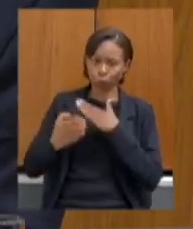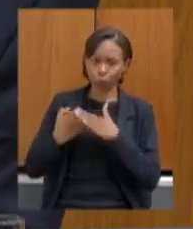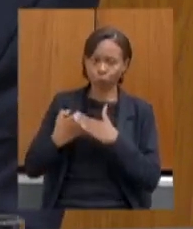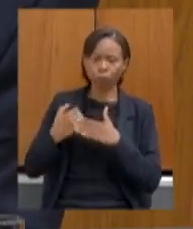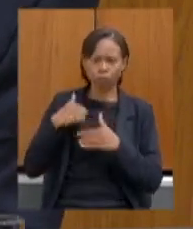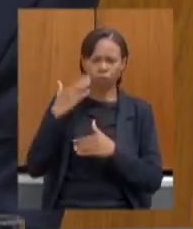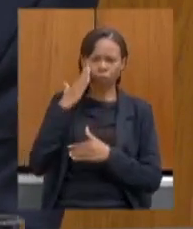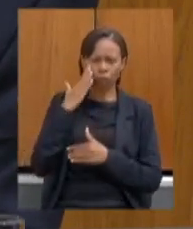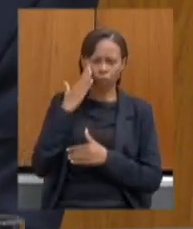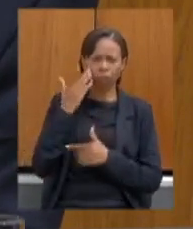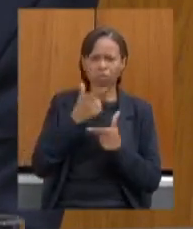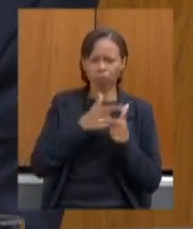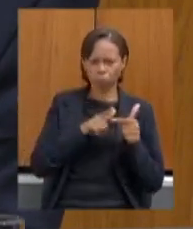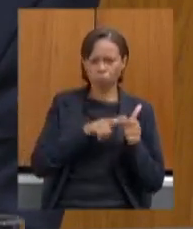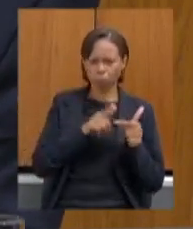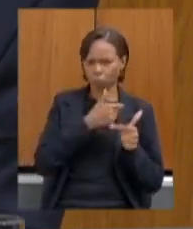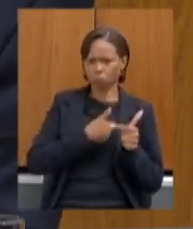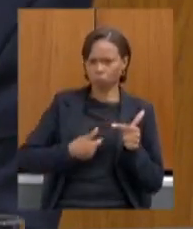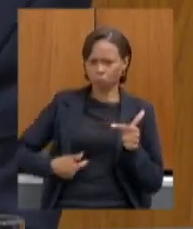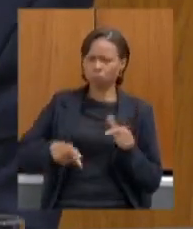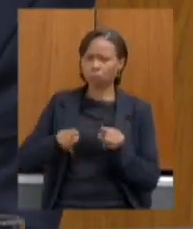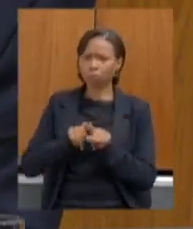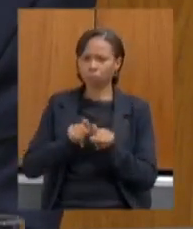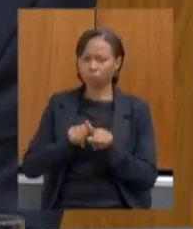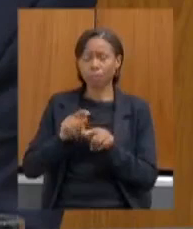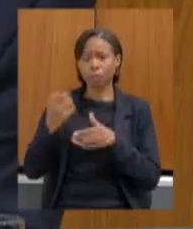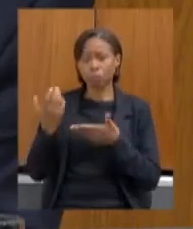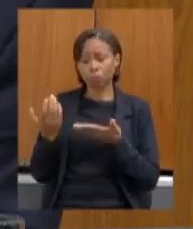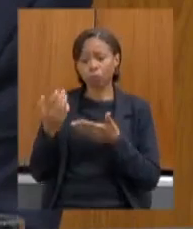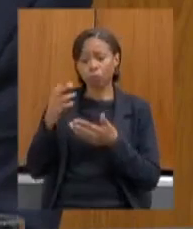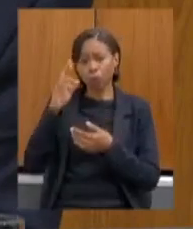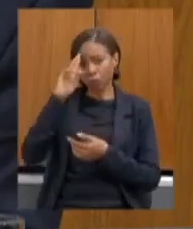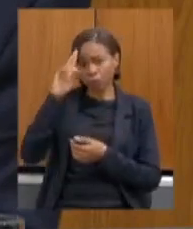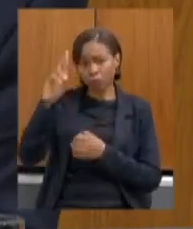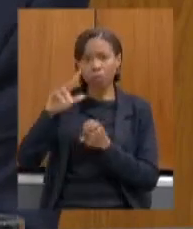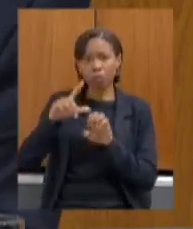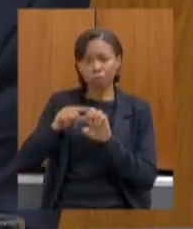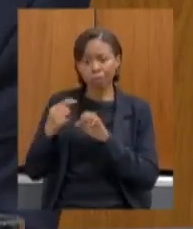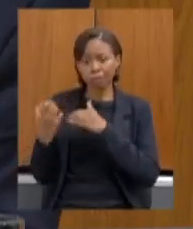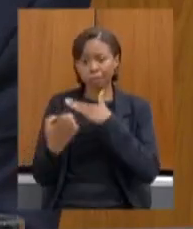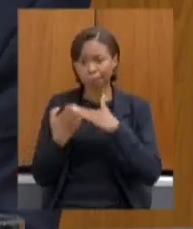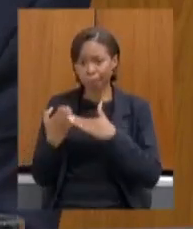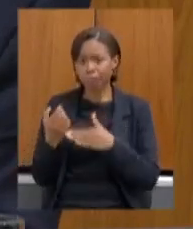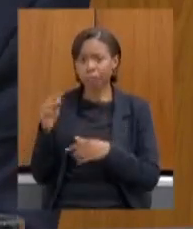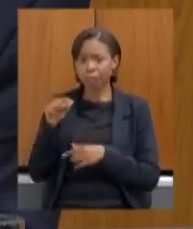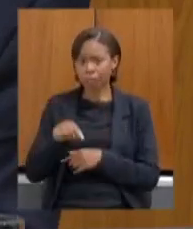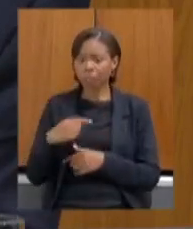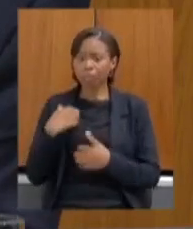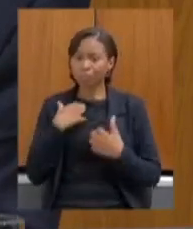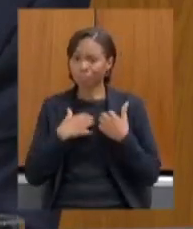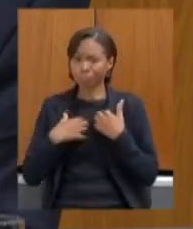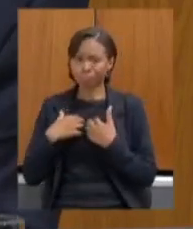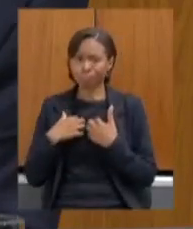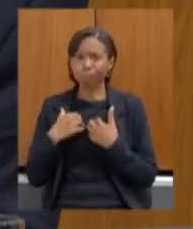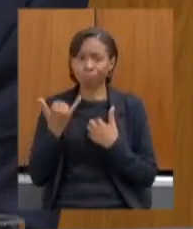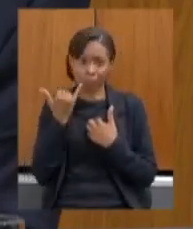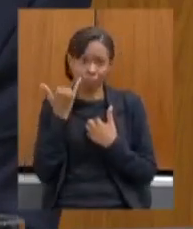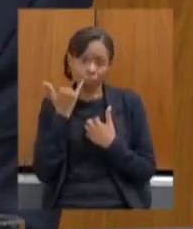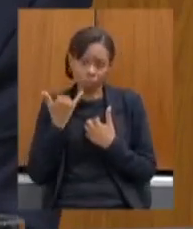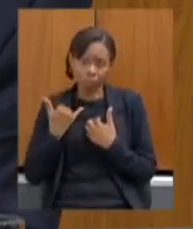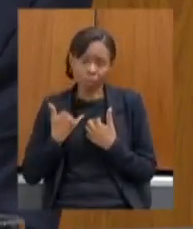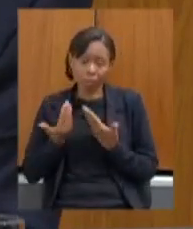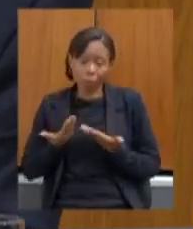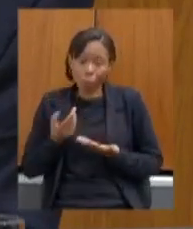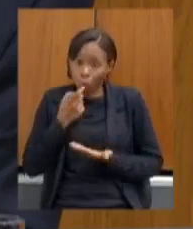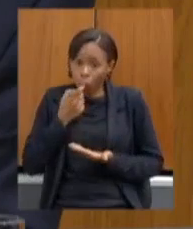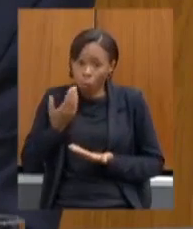sei também da ansiedade dos empresários que estão aqui. Se eu ligar aqui agora, depois eu vou te mostrar, um empresário acabou de ligar para mim e hoje